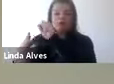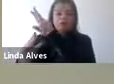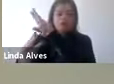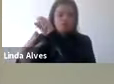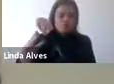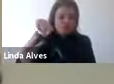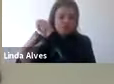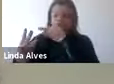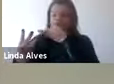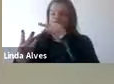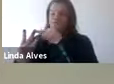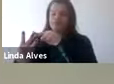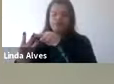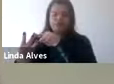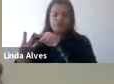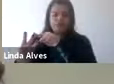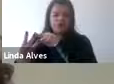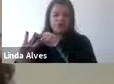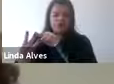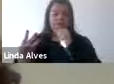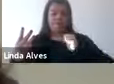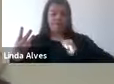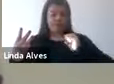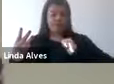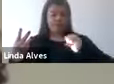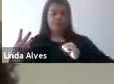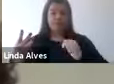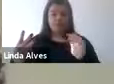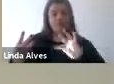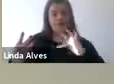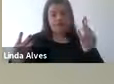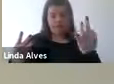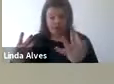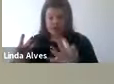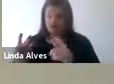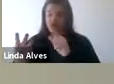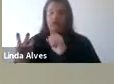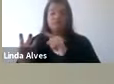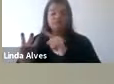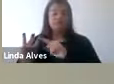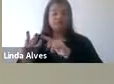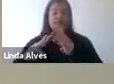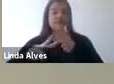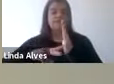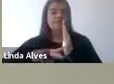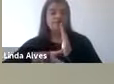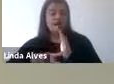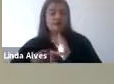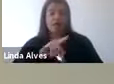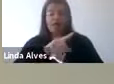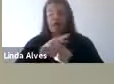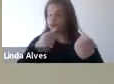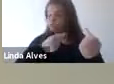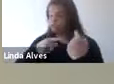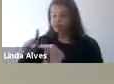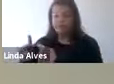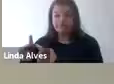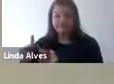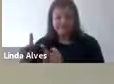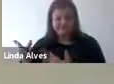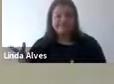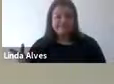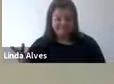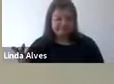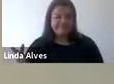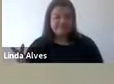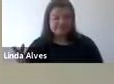uma relevância muito grande, uma recuperação, inclusive, da sua importância, que foi o SUS, o Bolsa Família e o